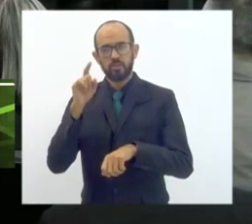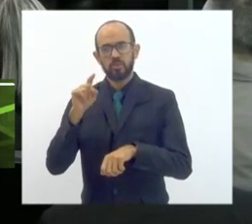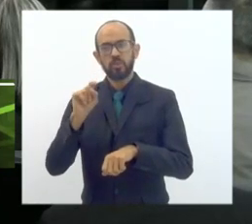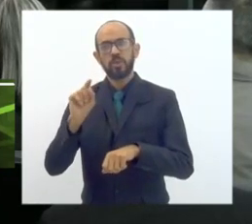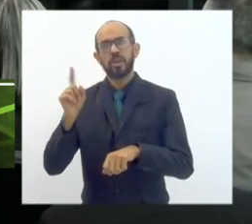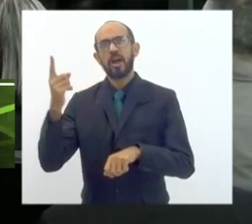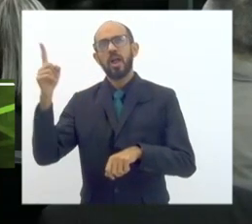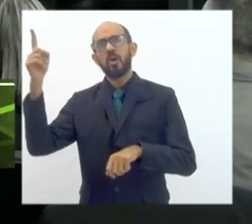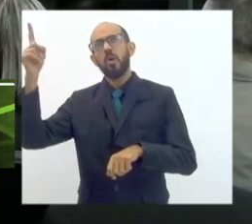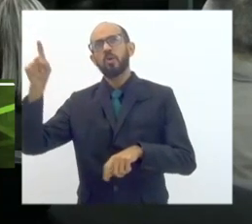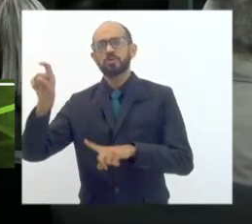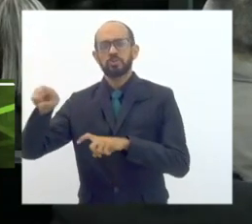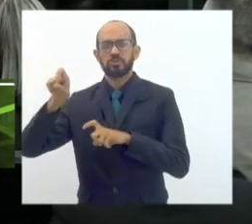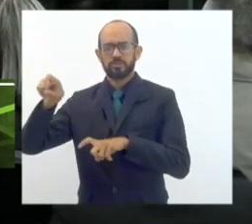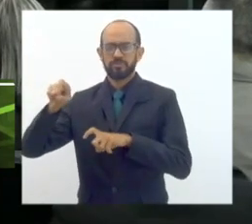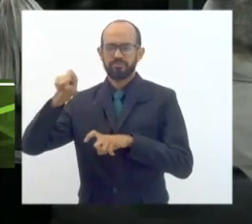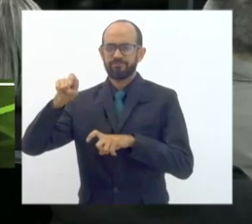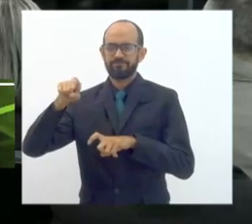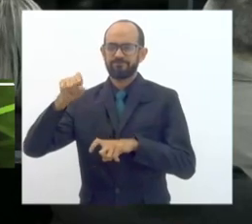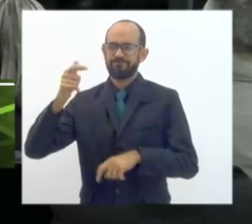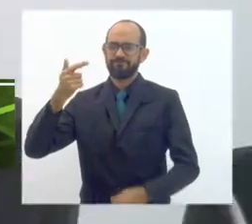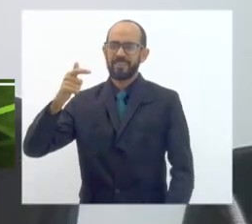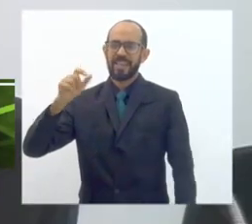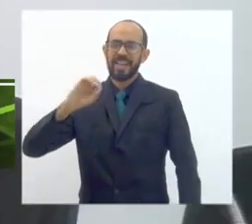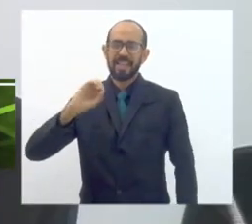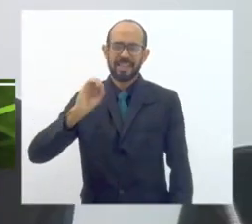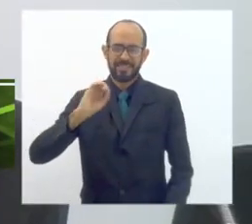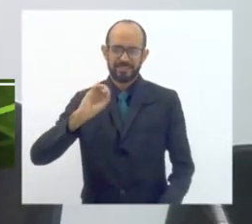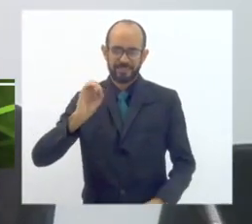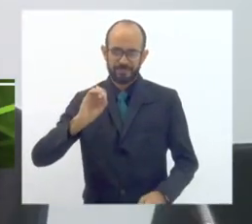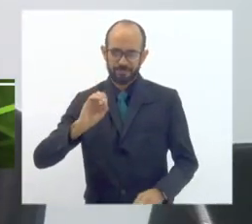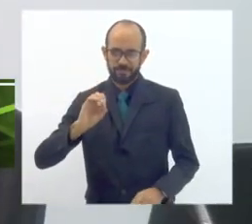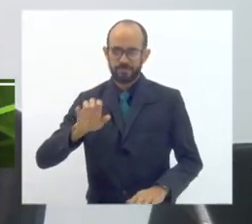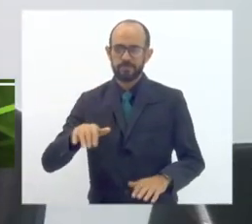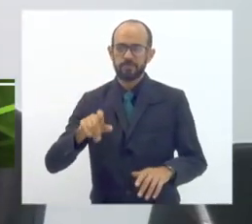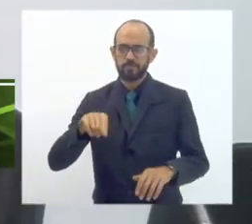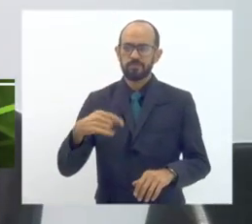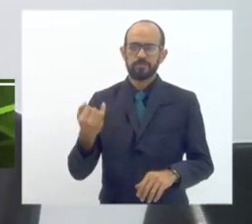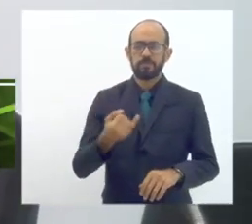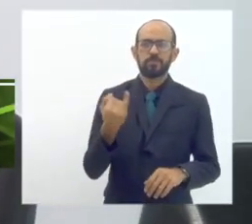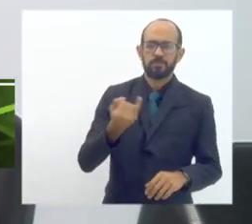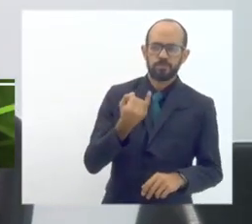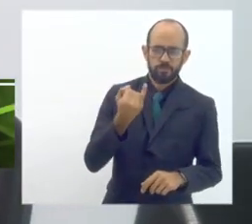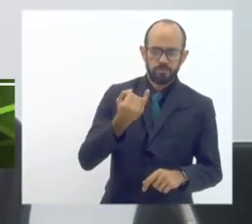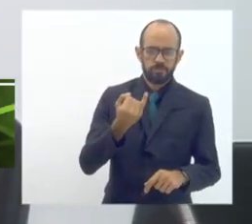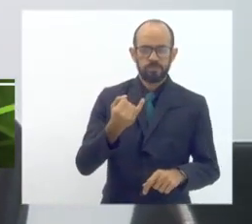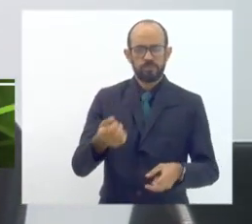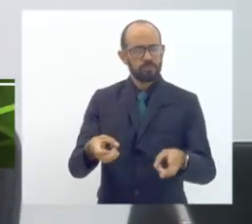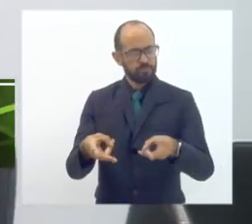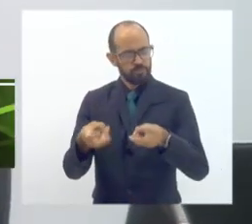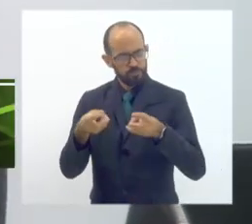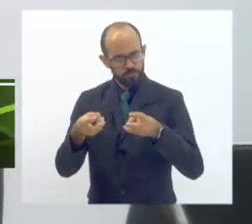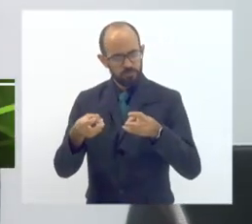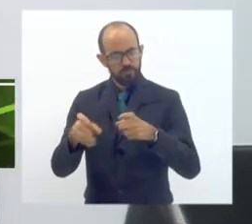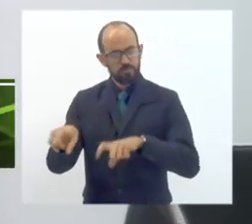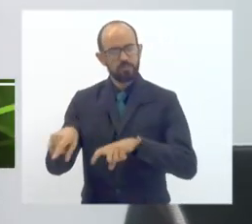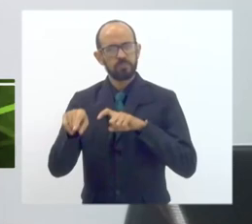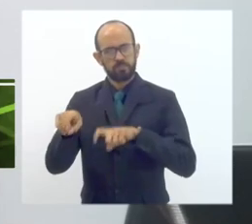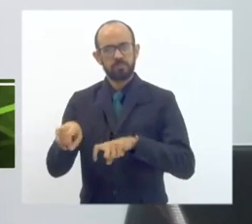o rainho de sol para nós lá. Então, é importante rever o interior, porque